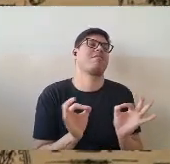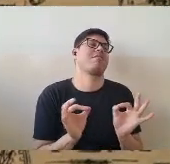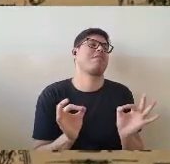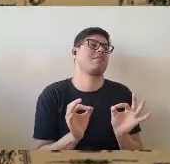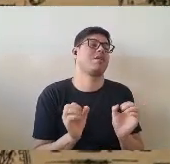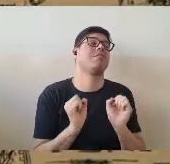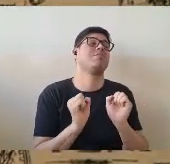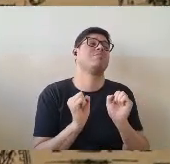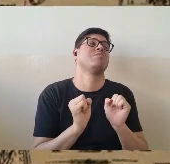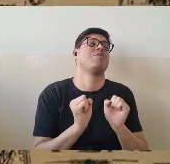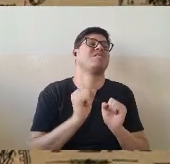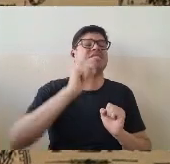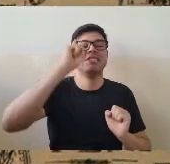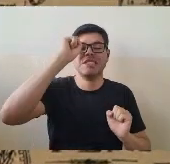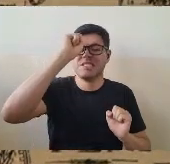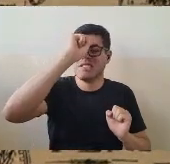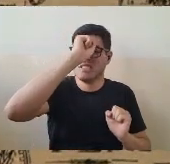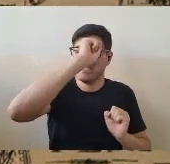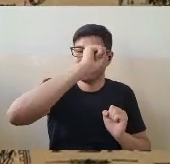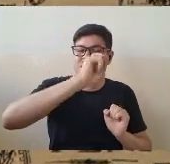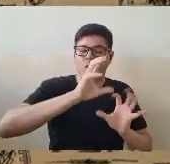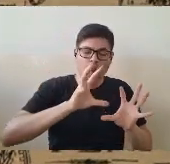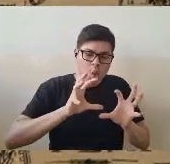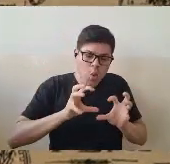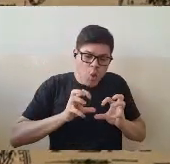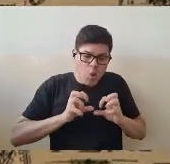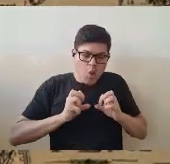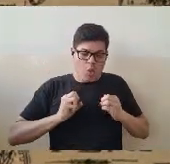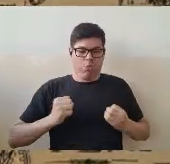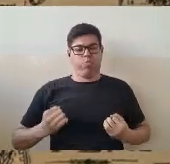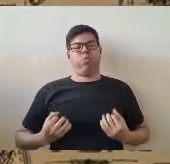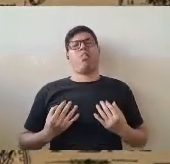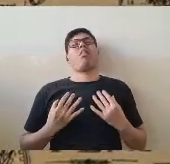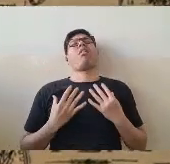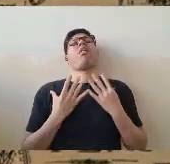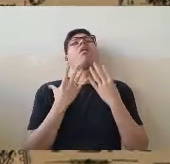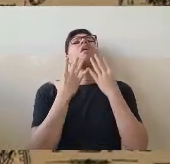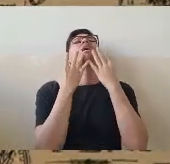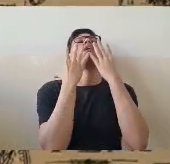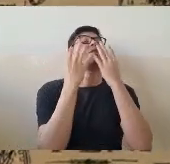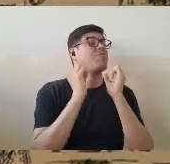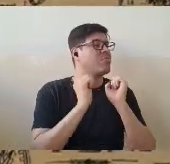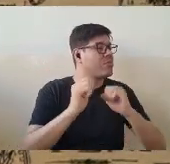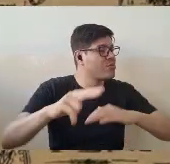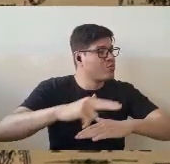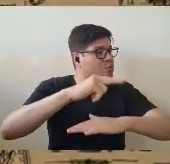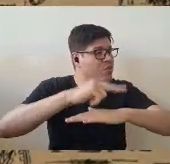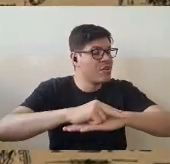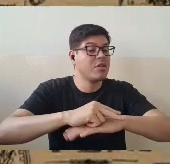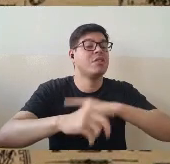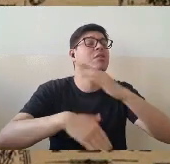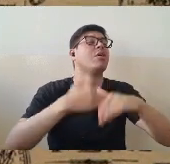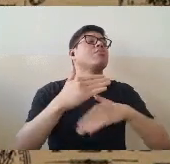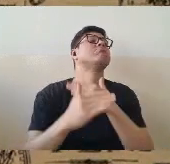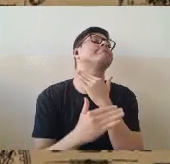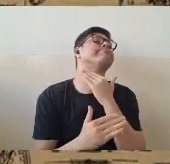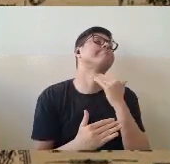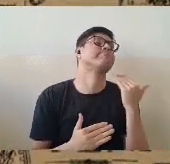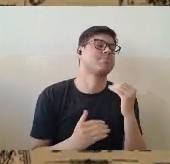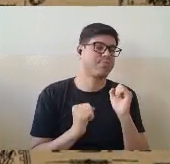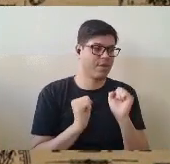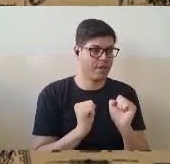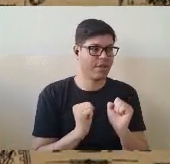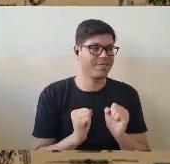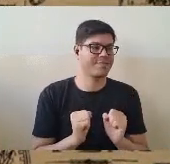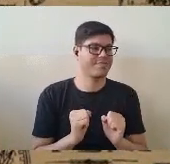bem, combinar com uma internação, com uma UTI e com óbito, infelizmente. Nós perdemos no Brasil